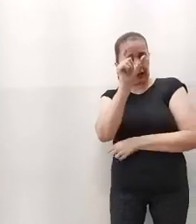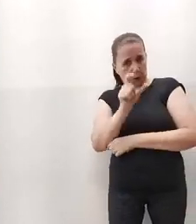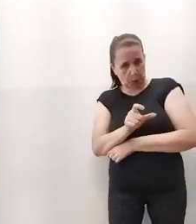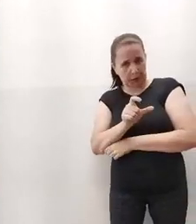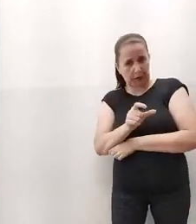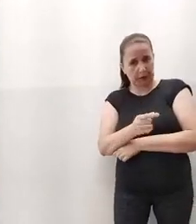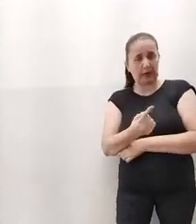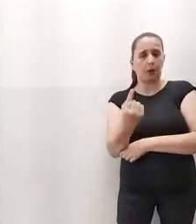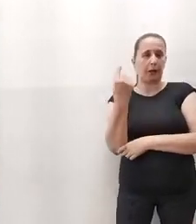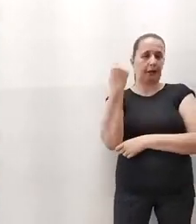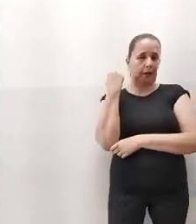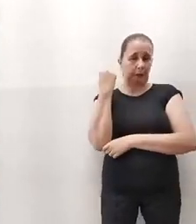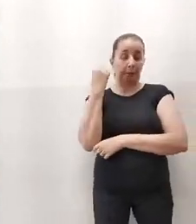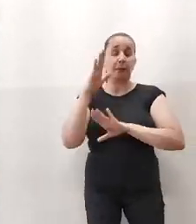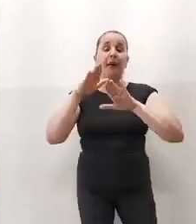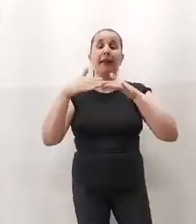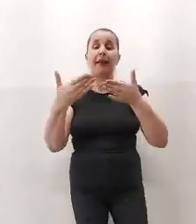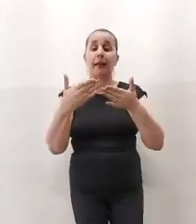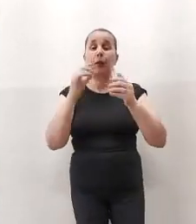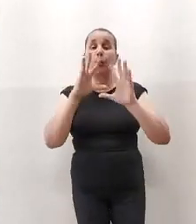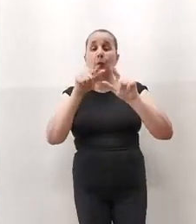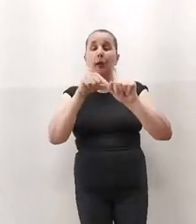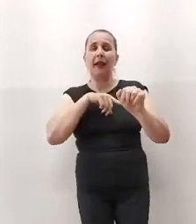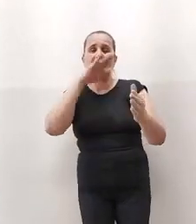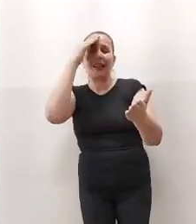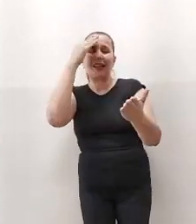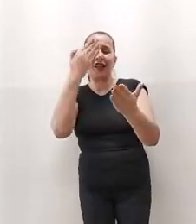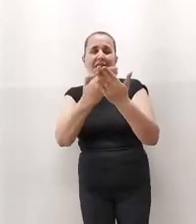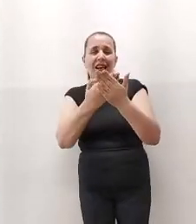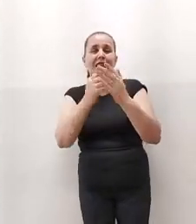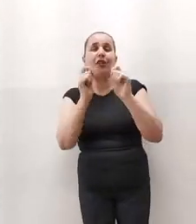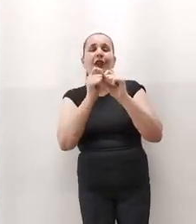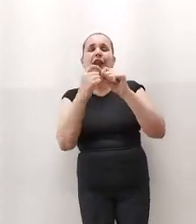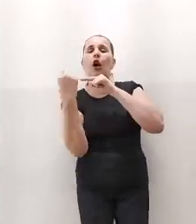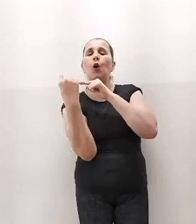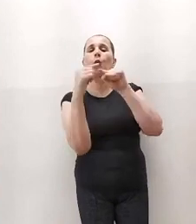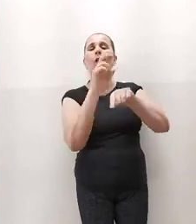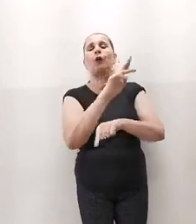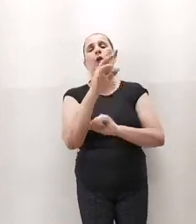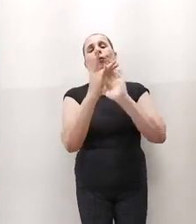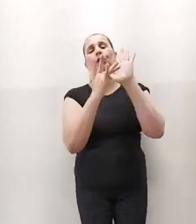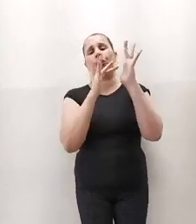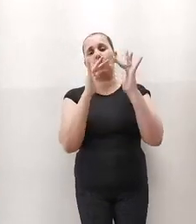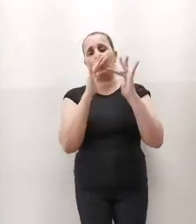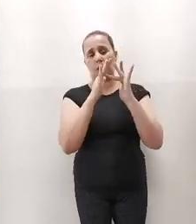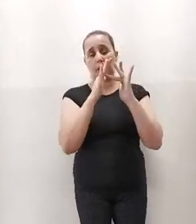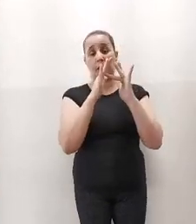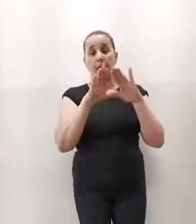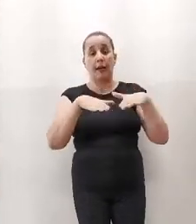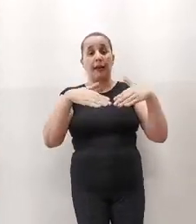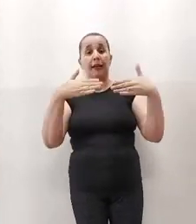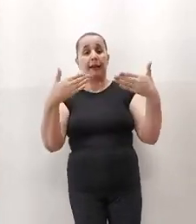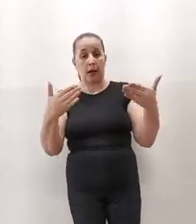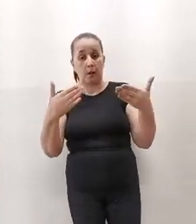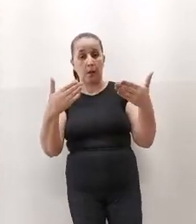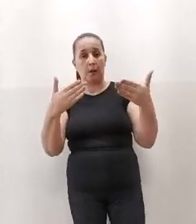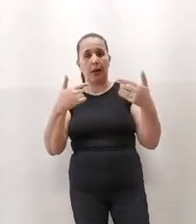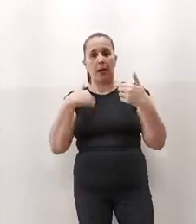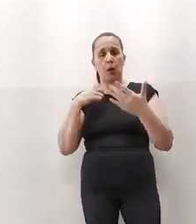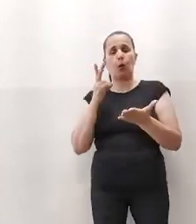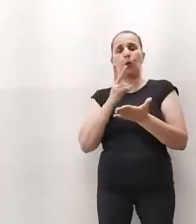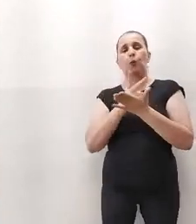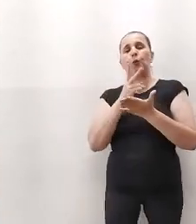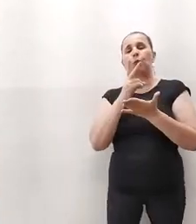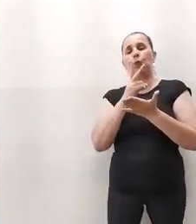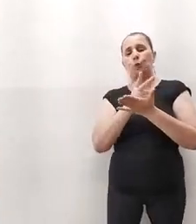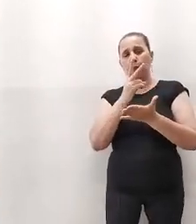e aquilo que ele acreditava ele fazia contra o nome de Jesus, o Nazareno. E assim procedi, ou